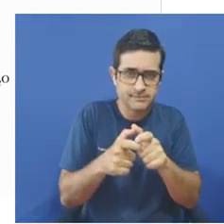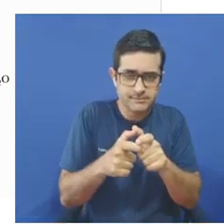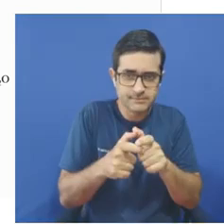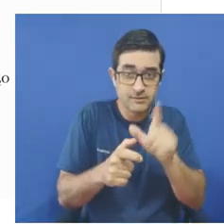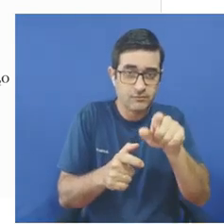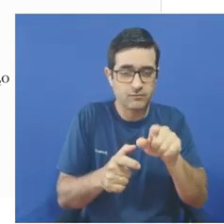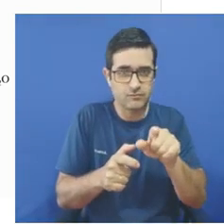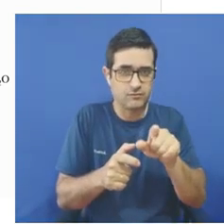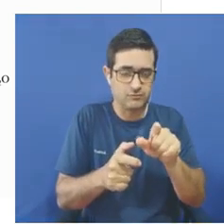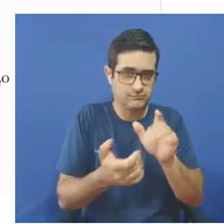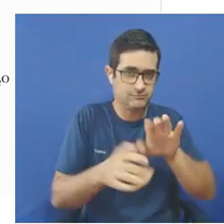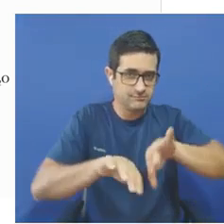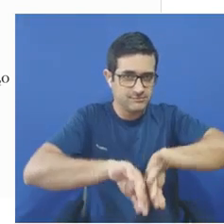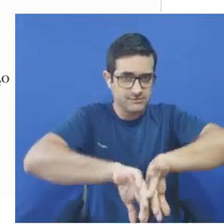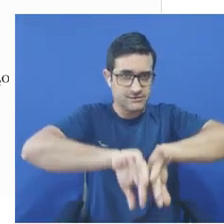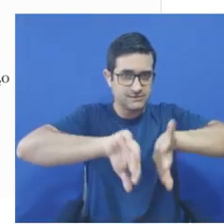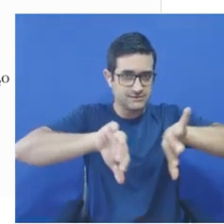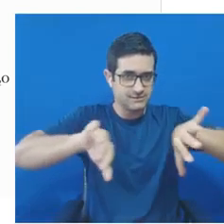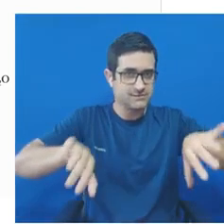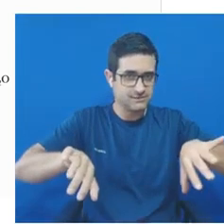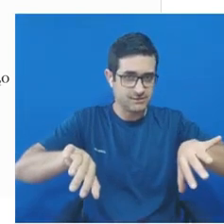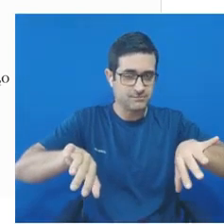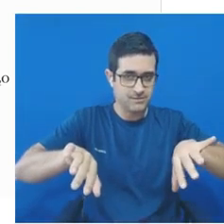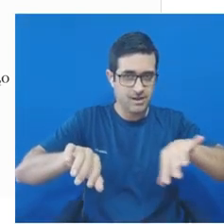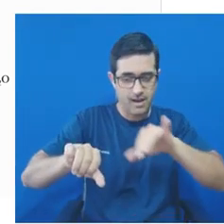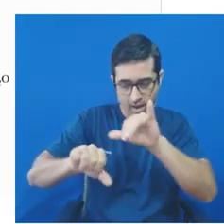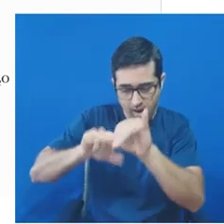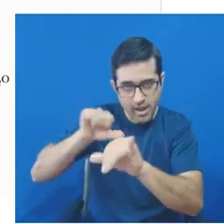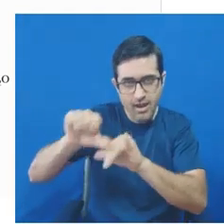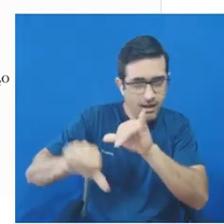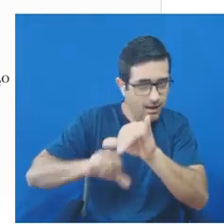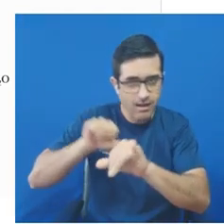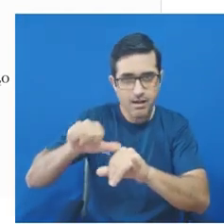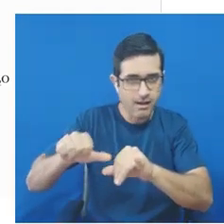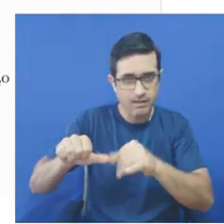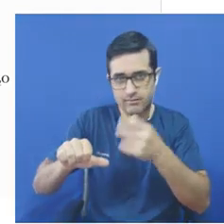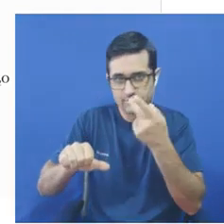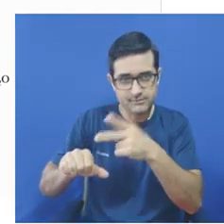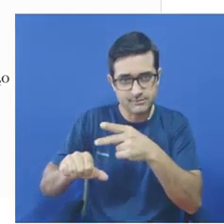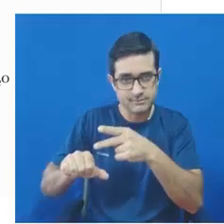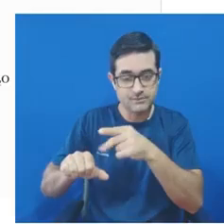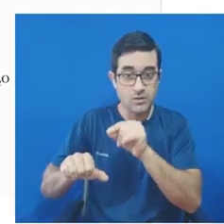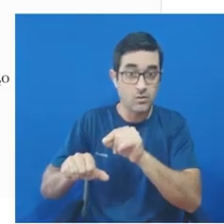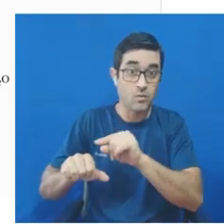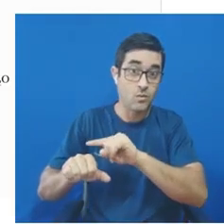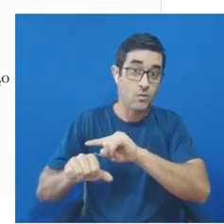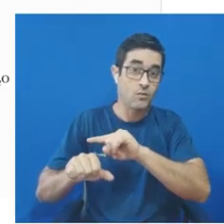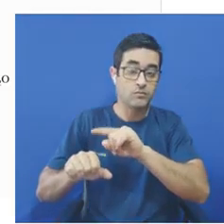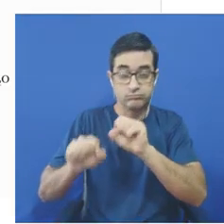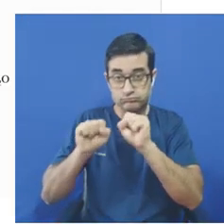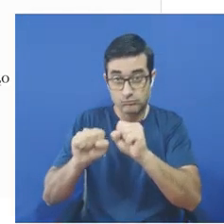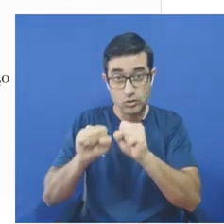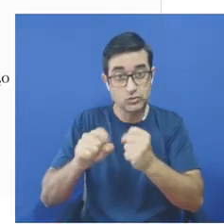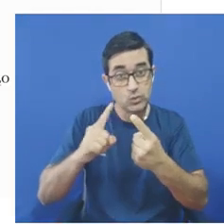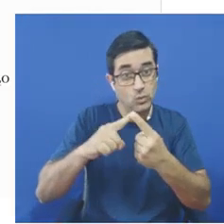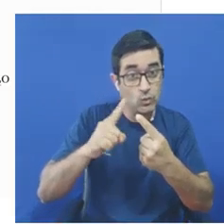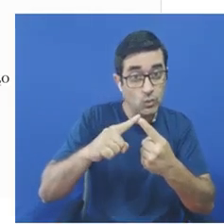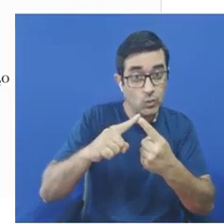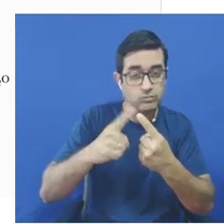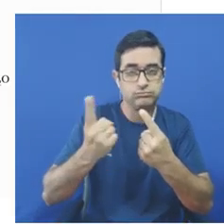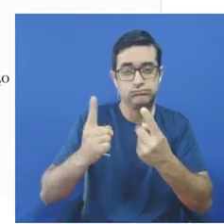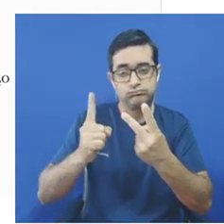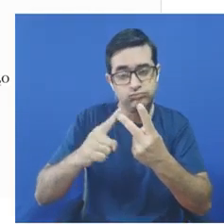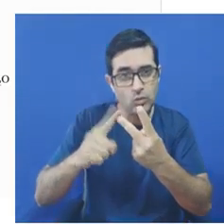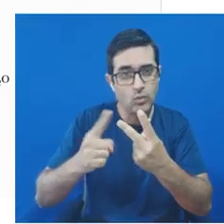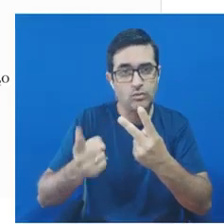reagentes. Eu posso ter um reagente formando produtos, posso ter 2, 3, mais quantos reagentes